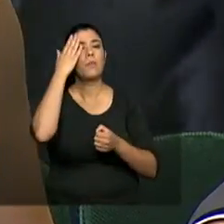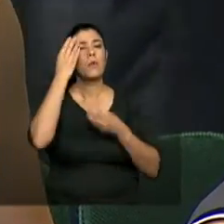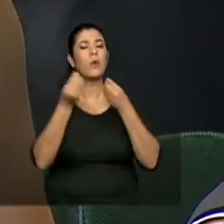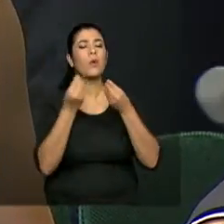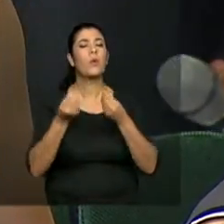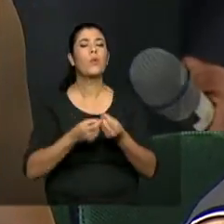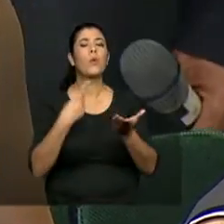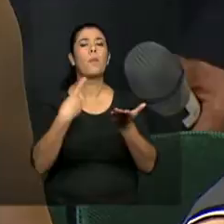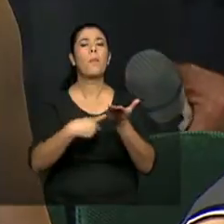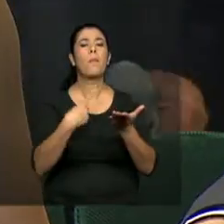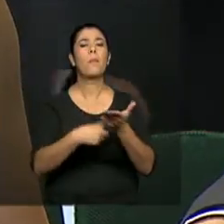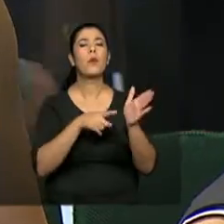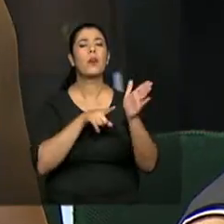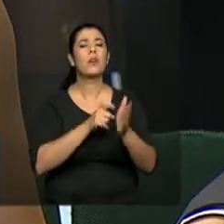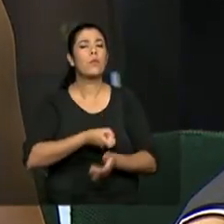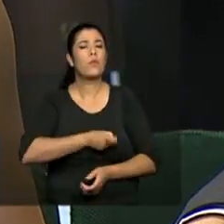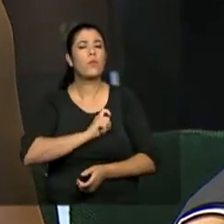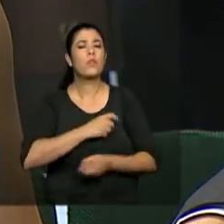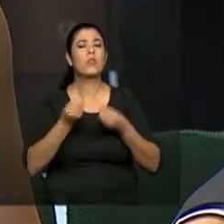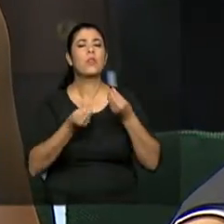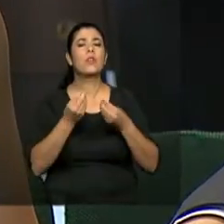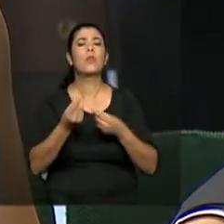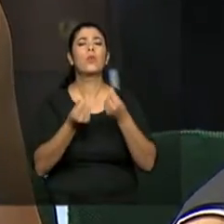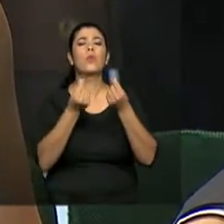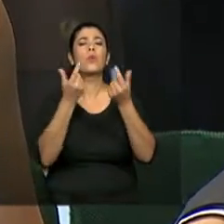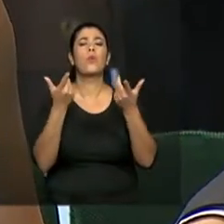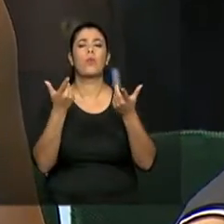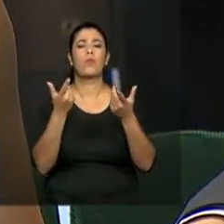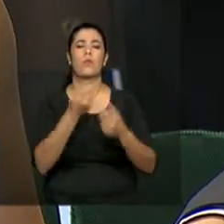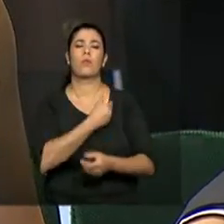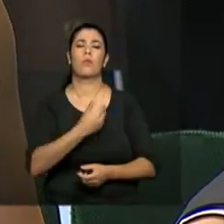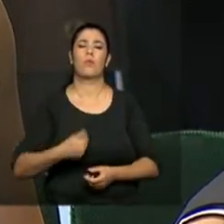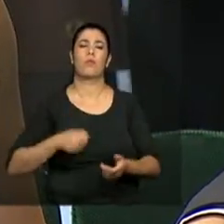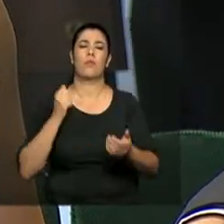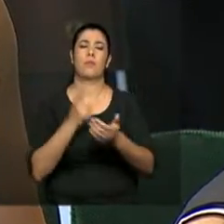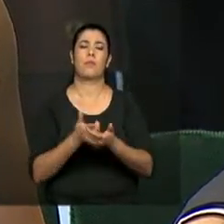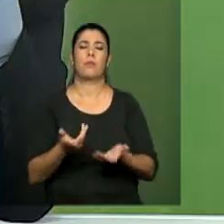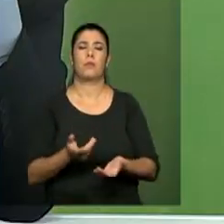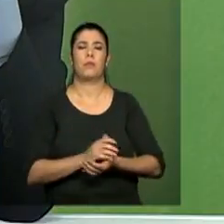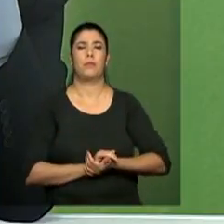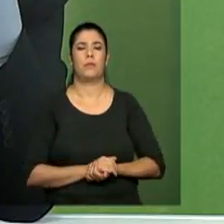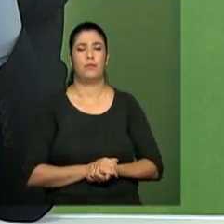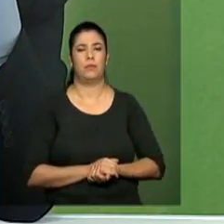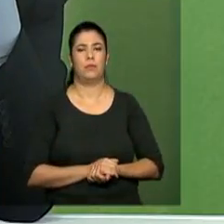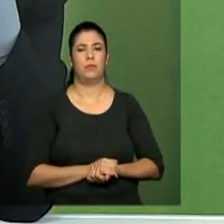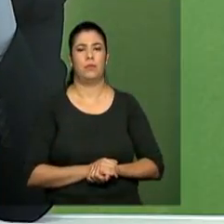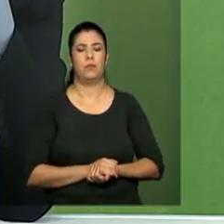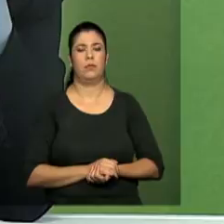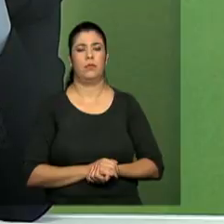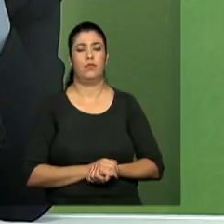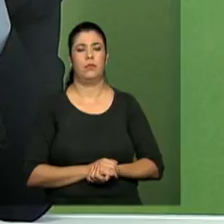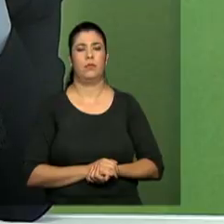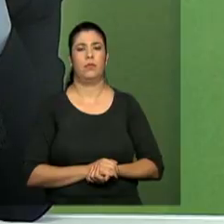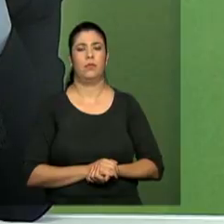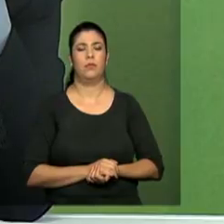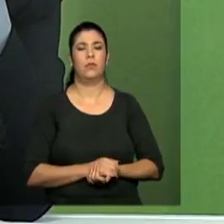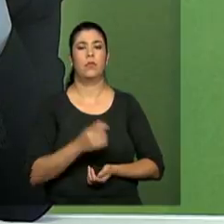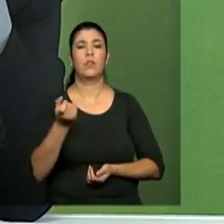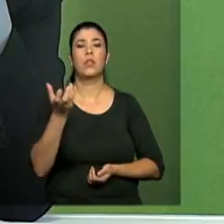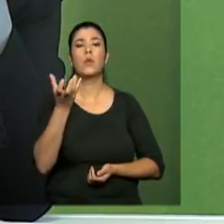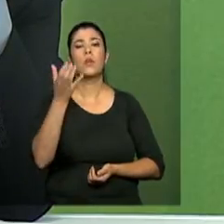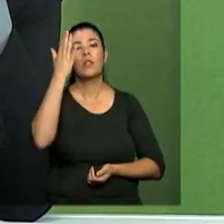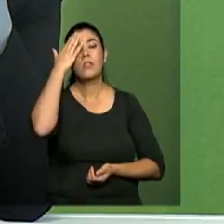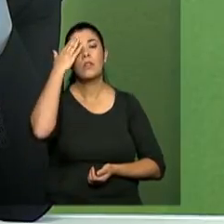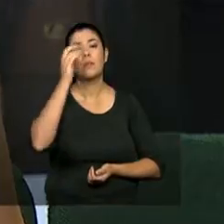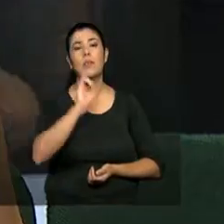impacto fiscal quando vai custar ao governo o impacto fiscal porque não quero saber